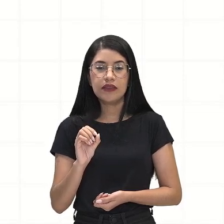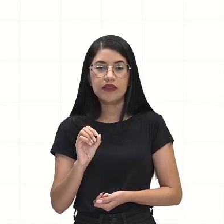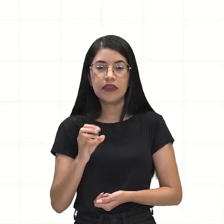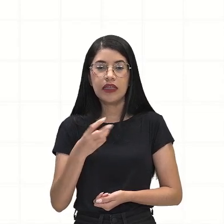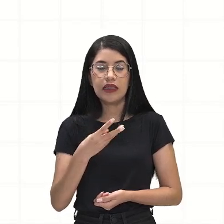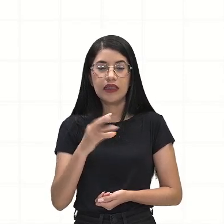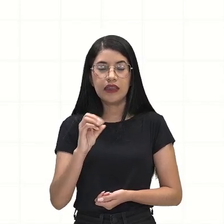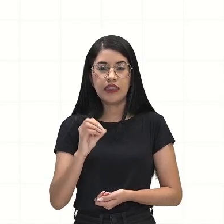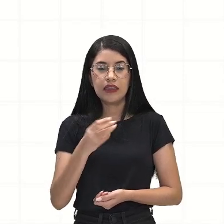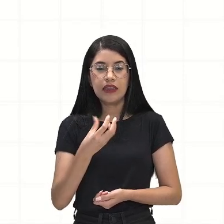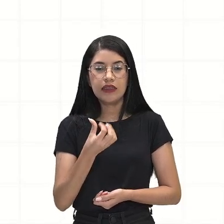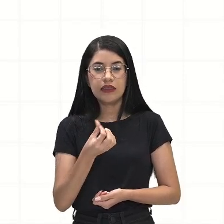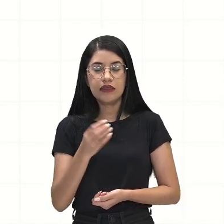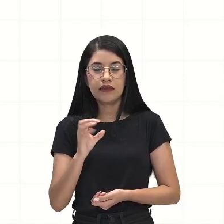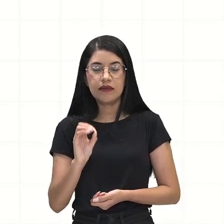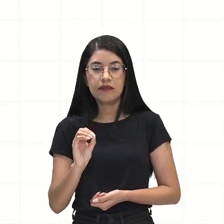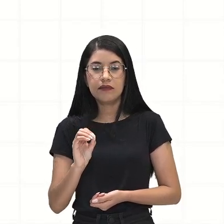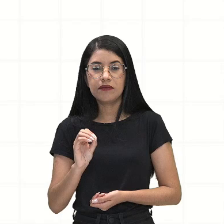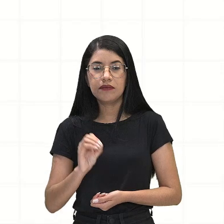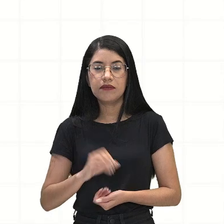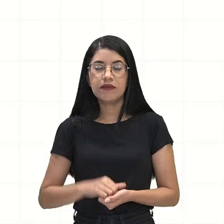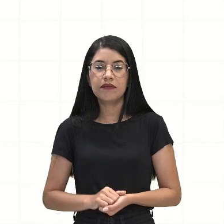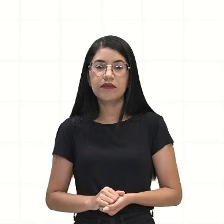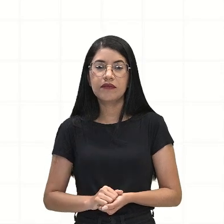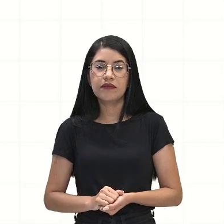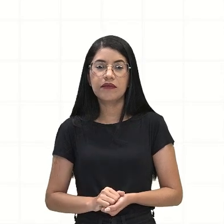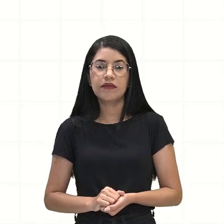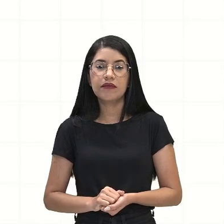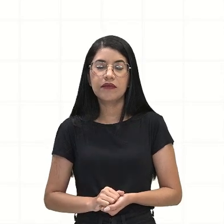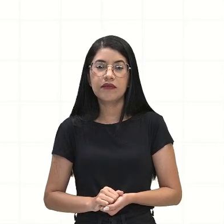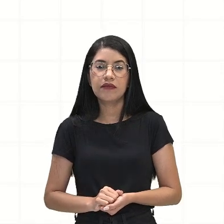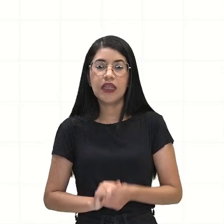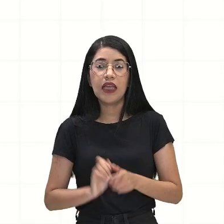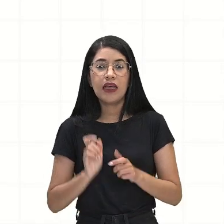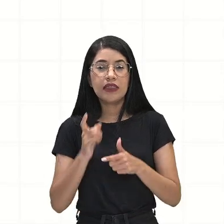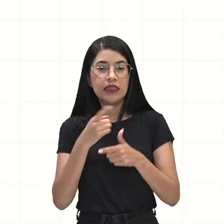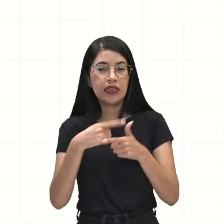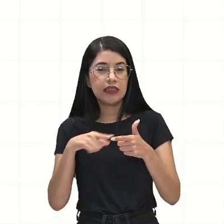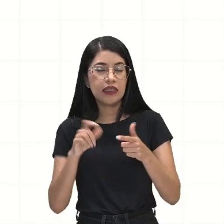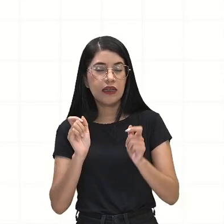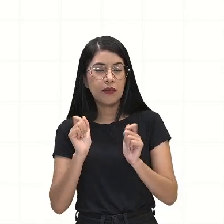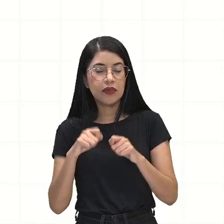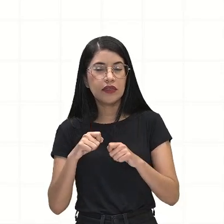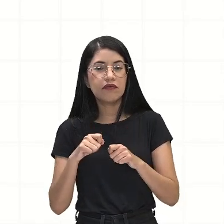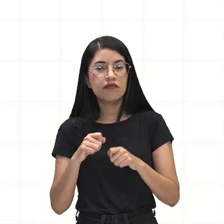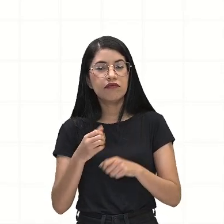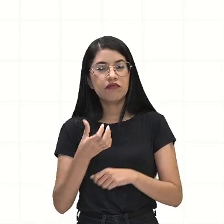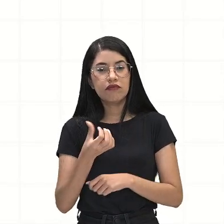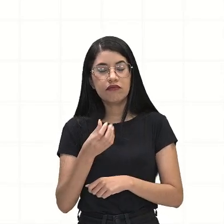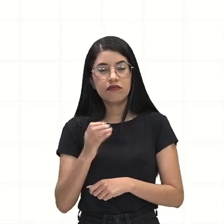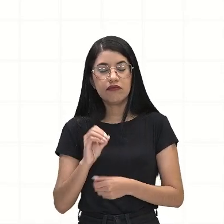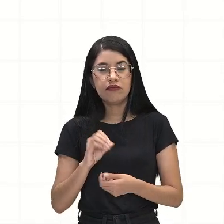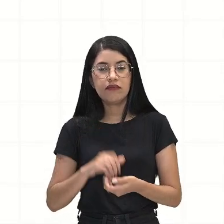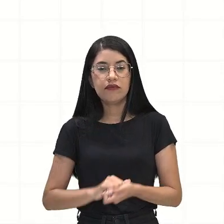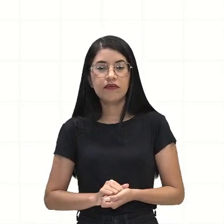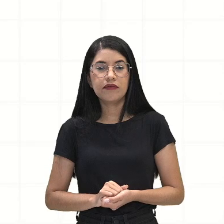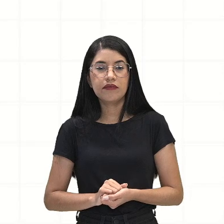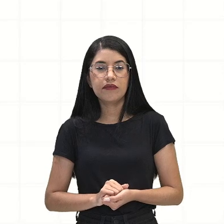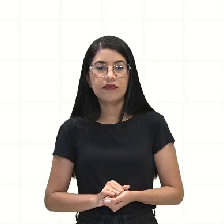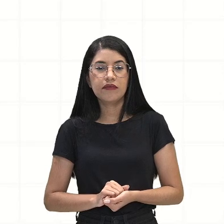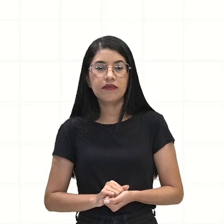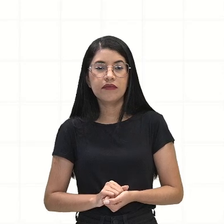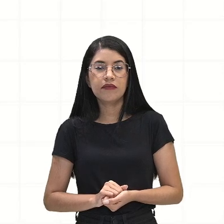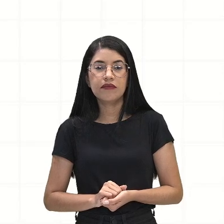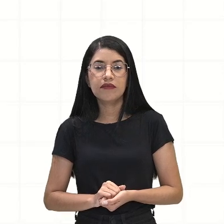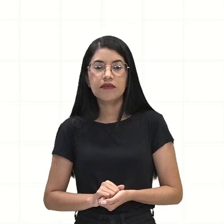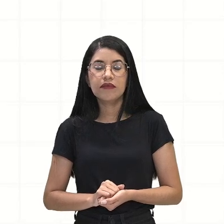30 e 60. Vamos ver se esses são os divisores. 60, 60, 60, 60, 60,